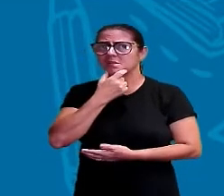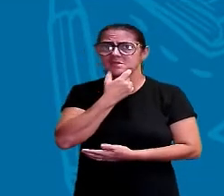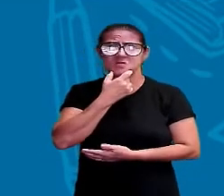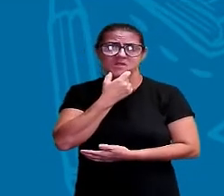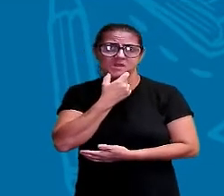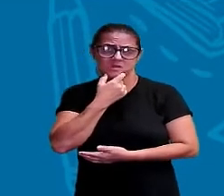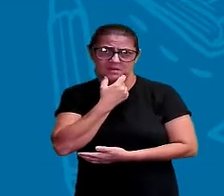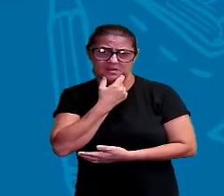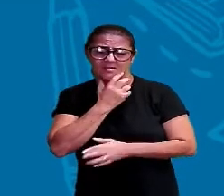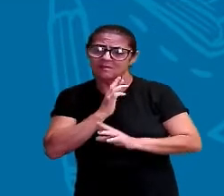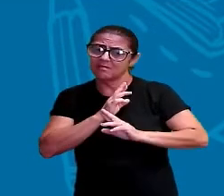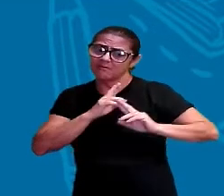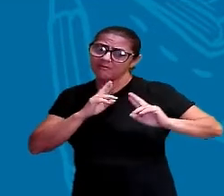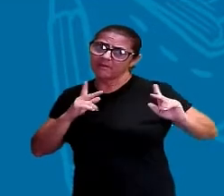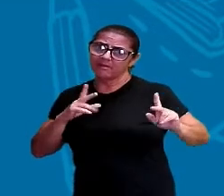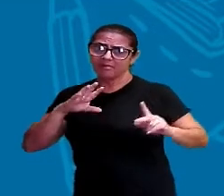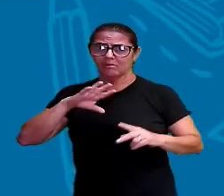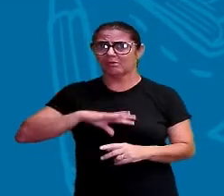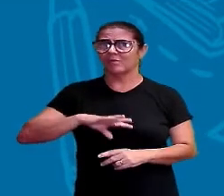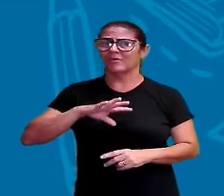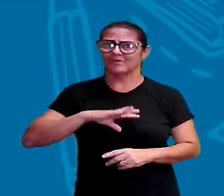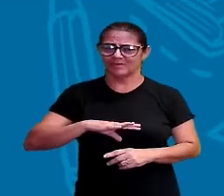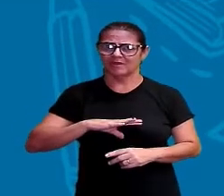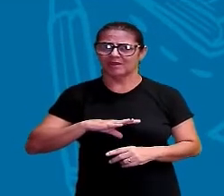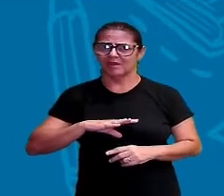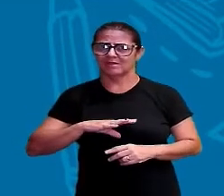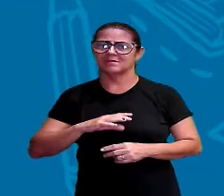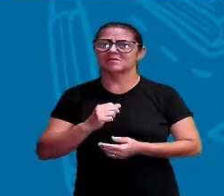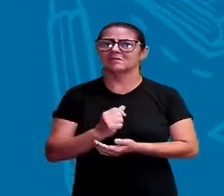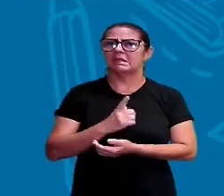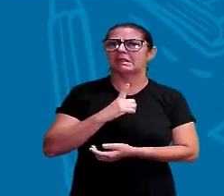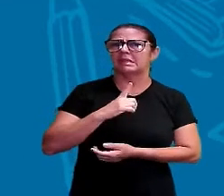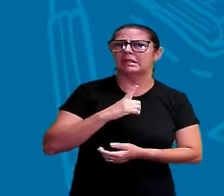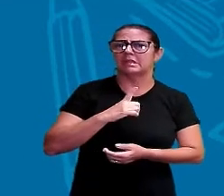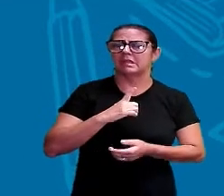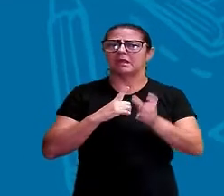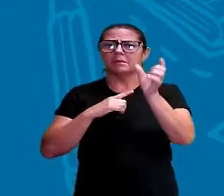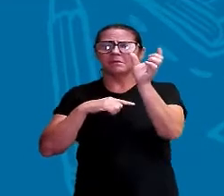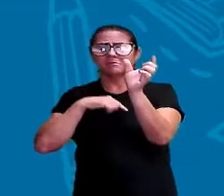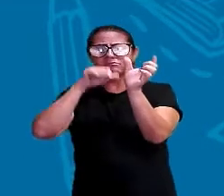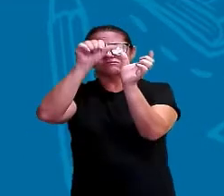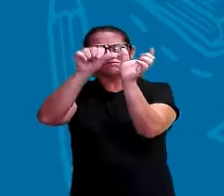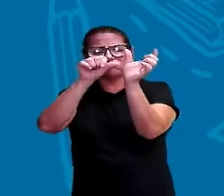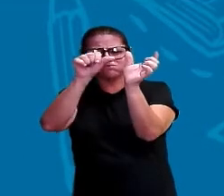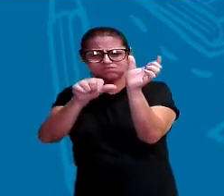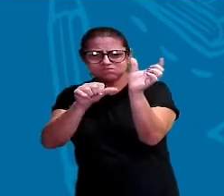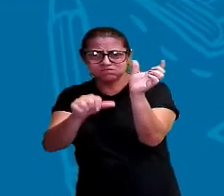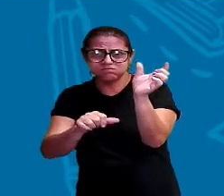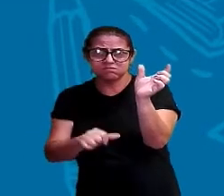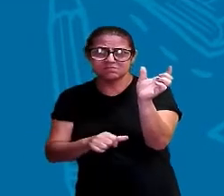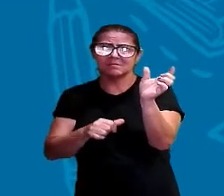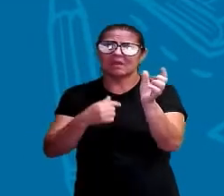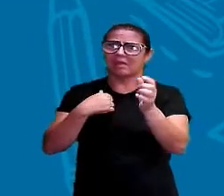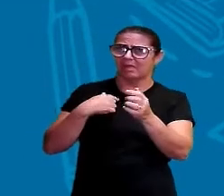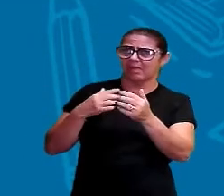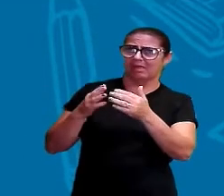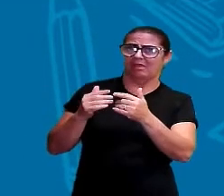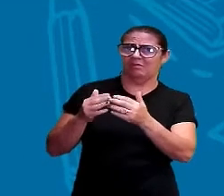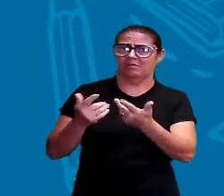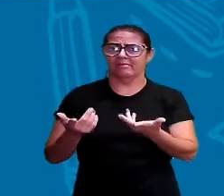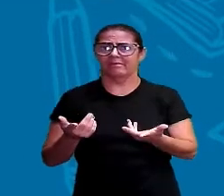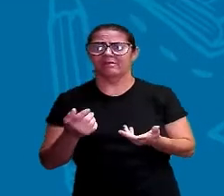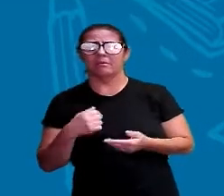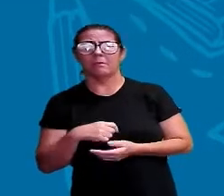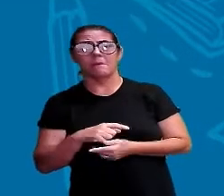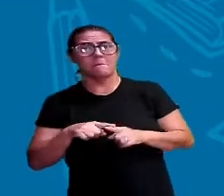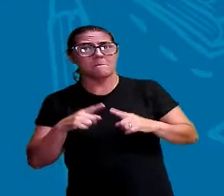enxuta, gente. Na língua portuguesa, a gente tem as conjugações. Eu pedi, tu pedistes, e assim sucessivamente. Já